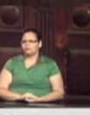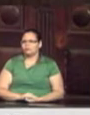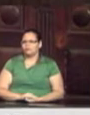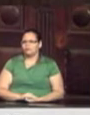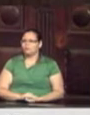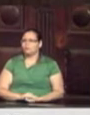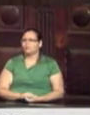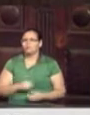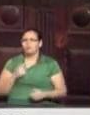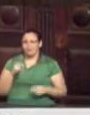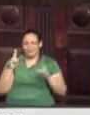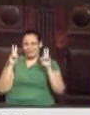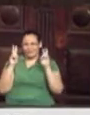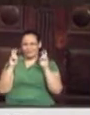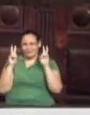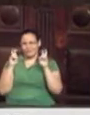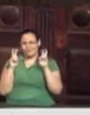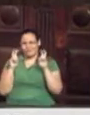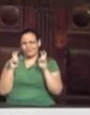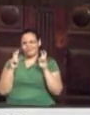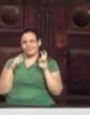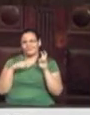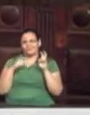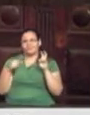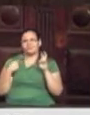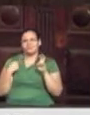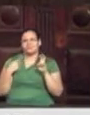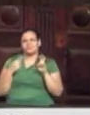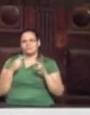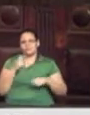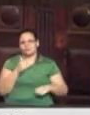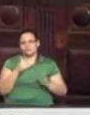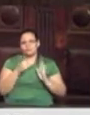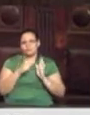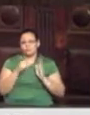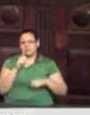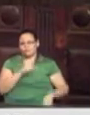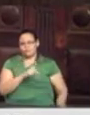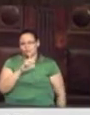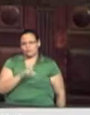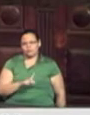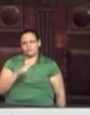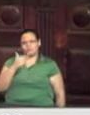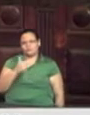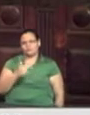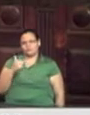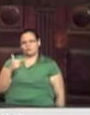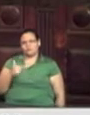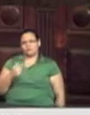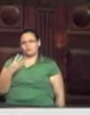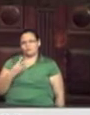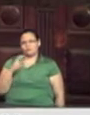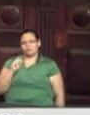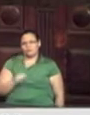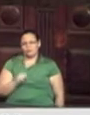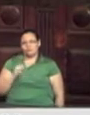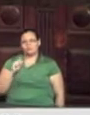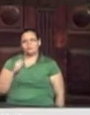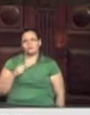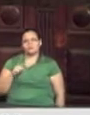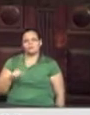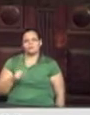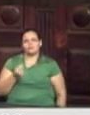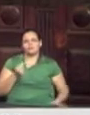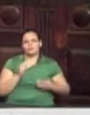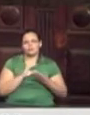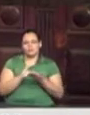A par desse assunto, quando o PL 2248 virou lei, foi estabelecido o valor de